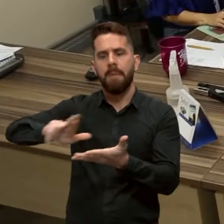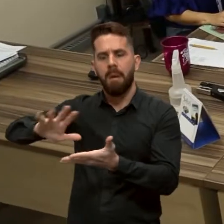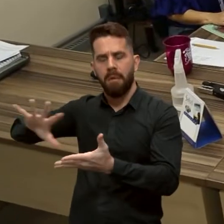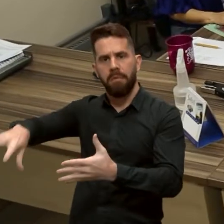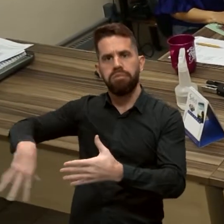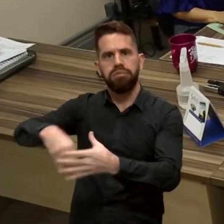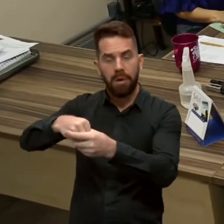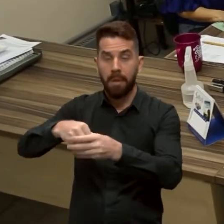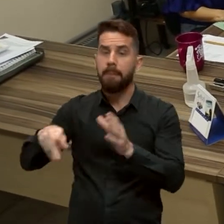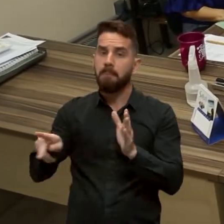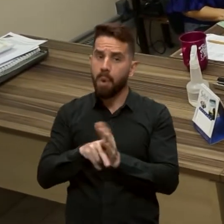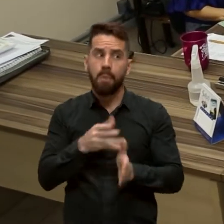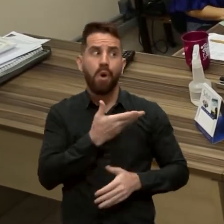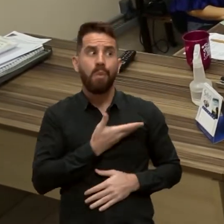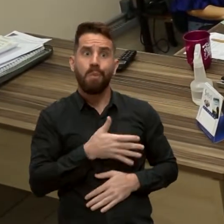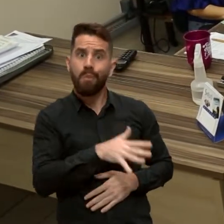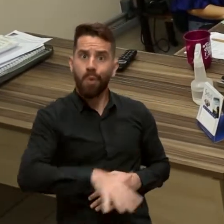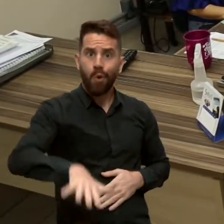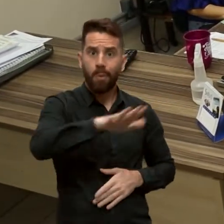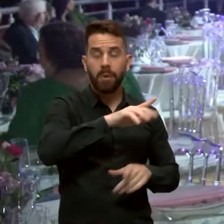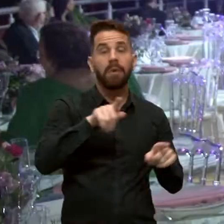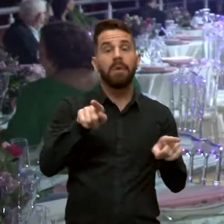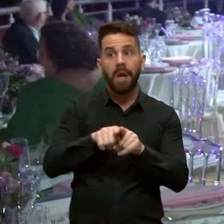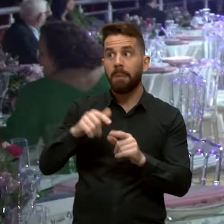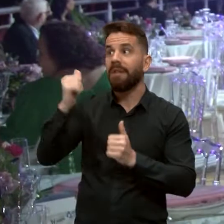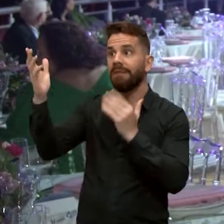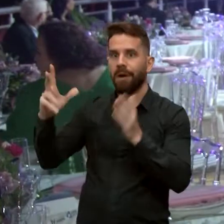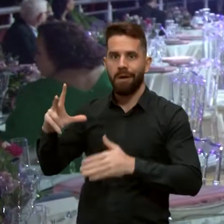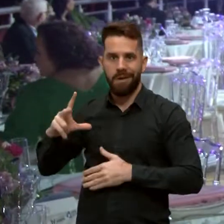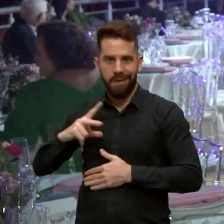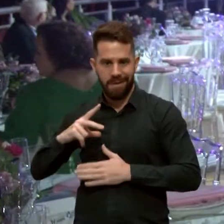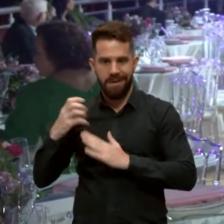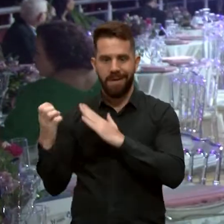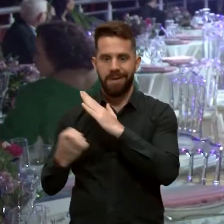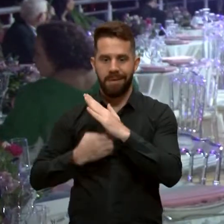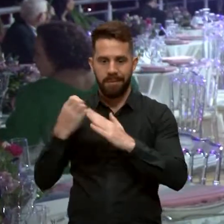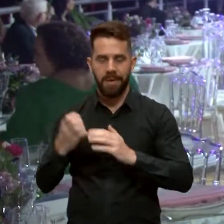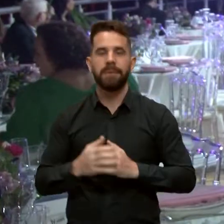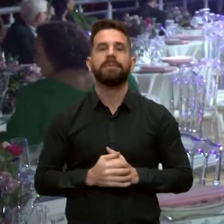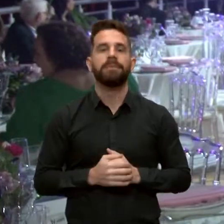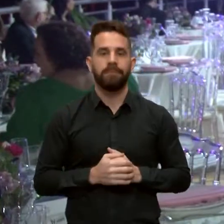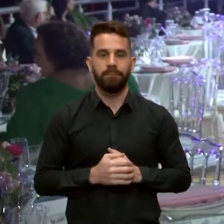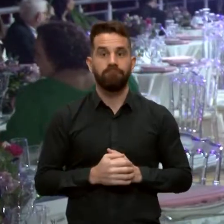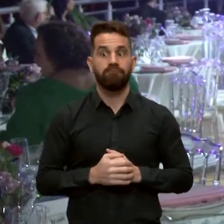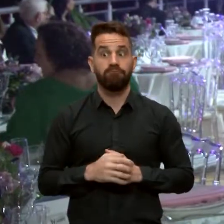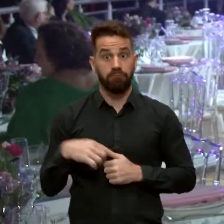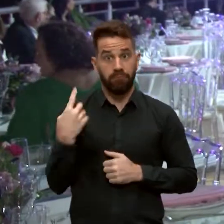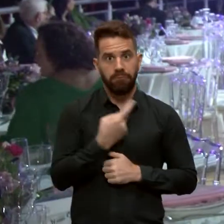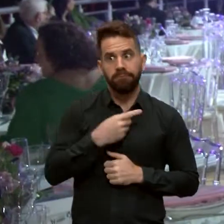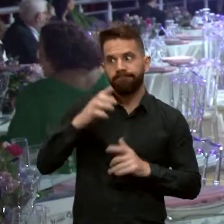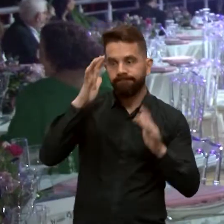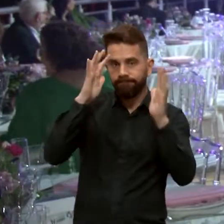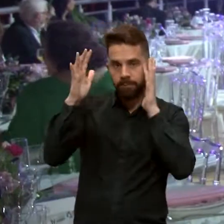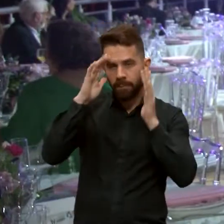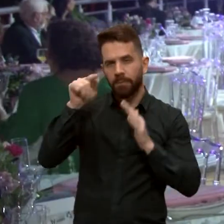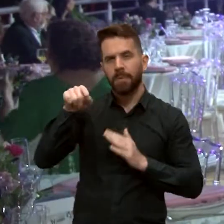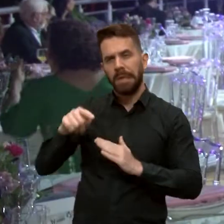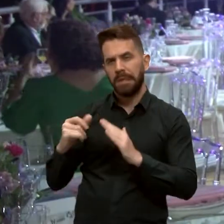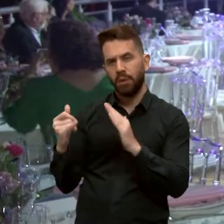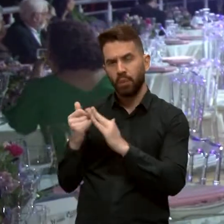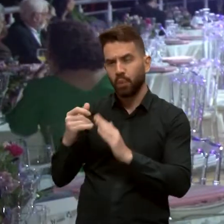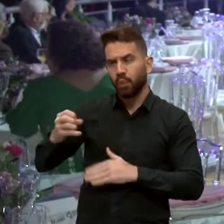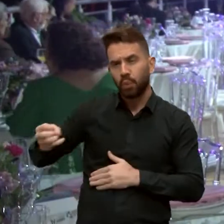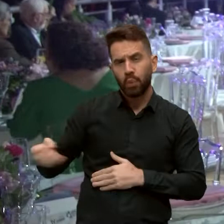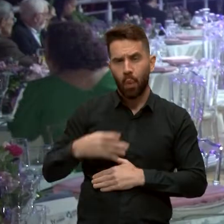administração pública quanto para empresas. Quando a gente pensou no Instituto Verbena, criar um instituto novo na